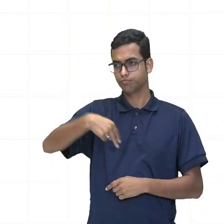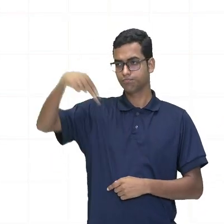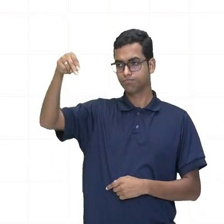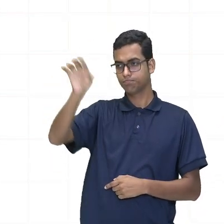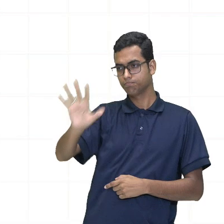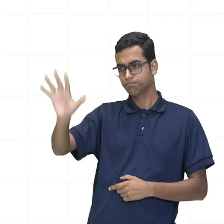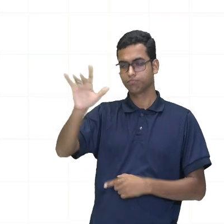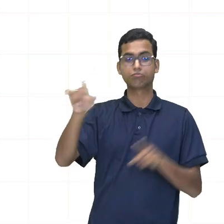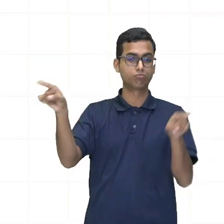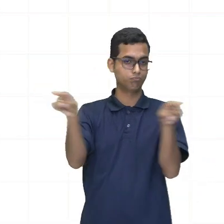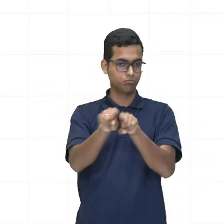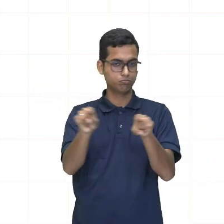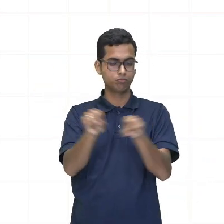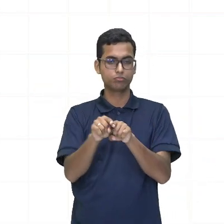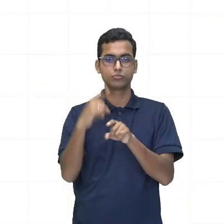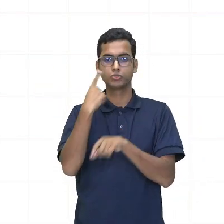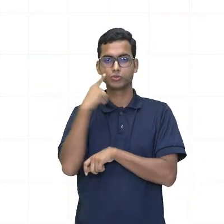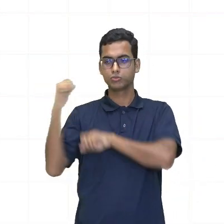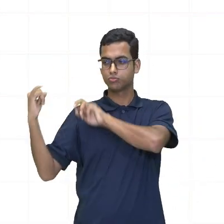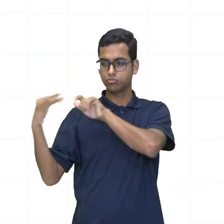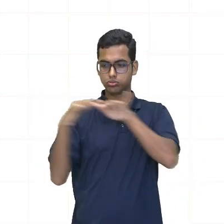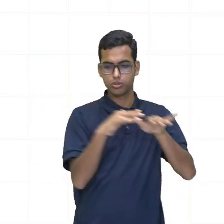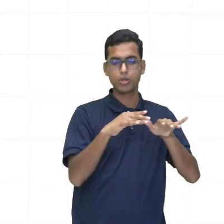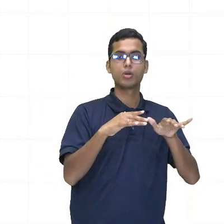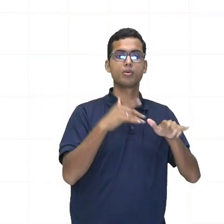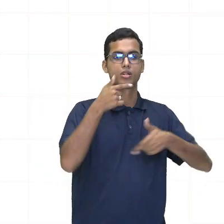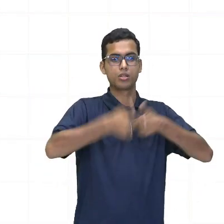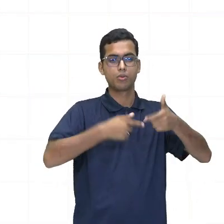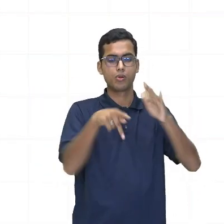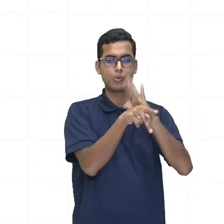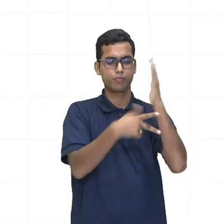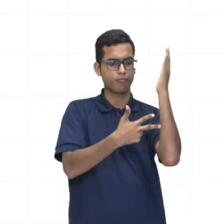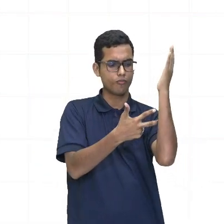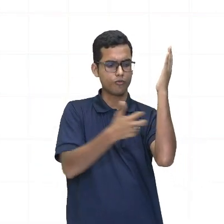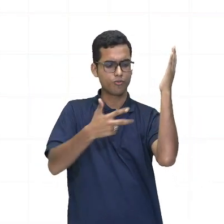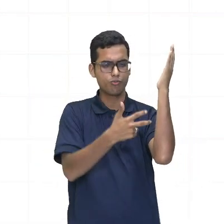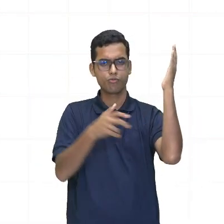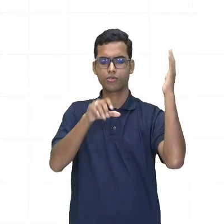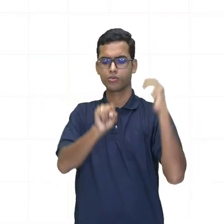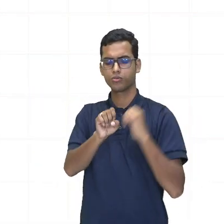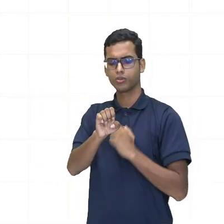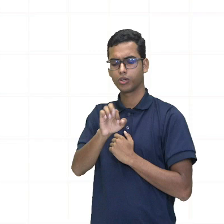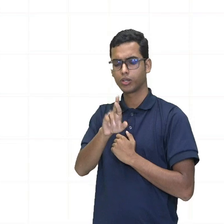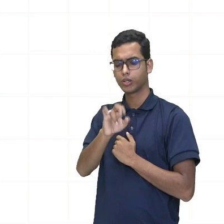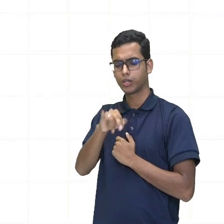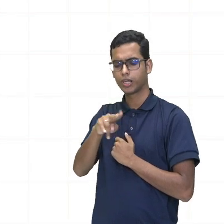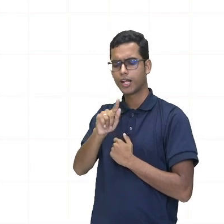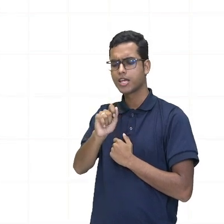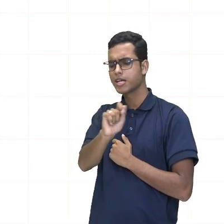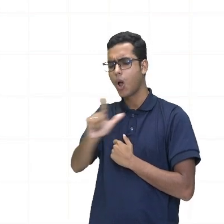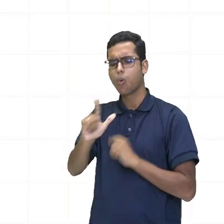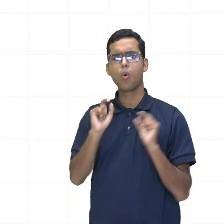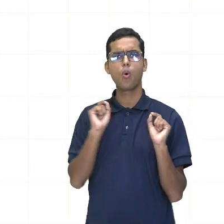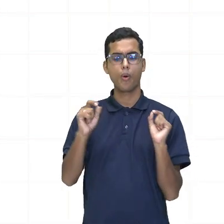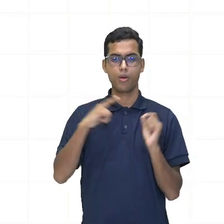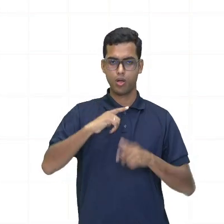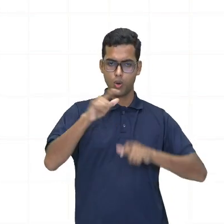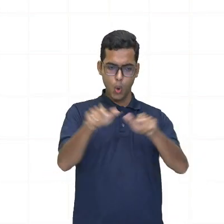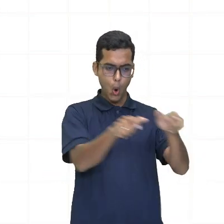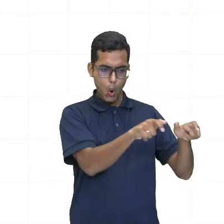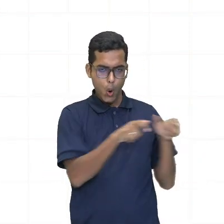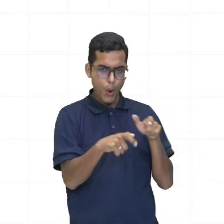atraídos para trabalhar nos seringais. Professora, mas o que eram seringais? Eram locais em que eles